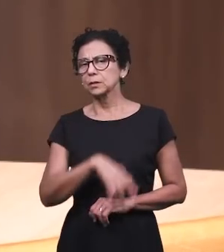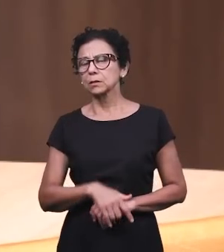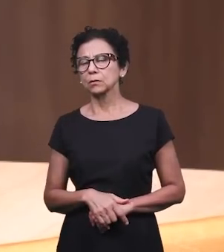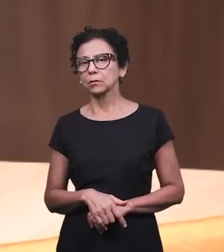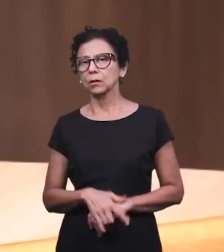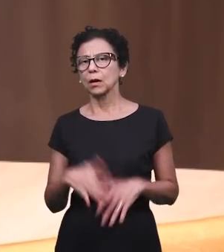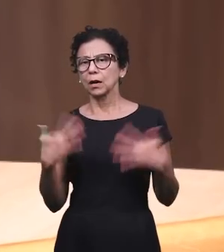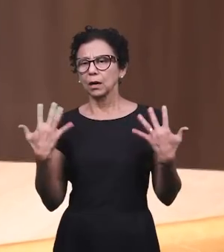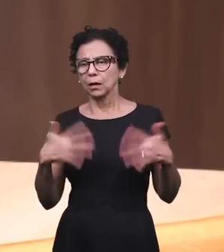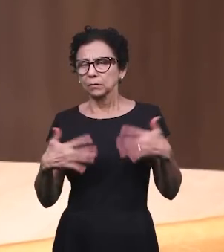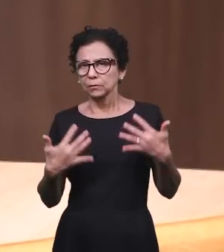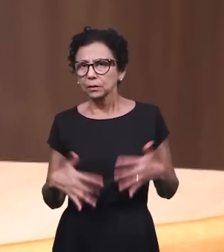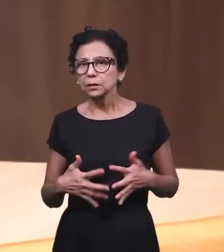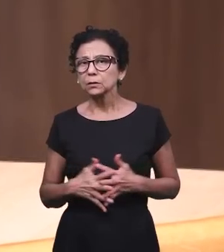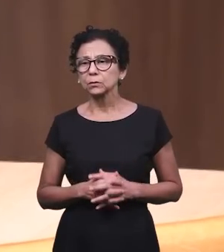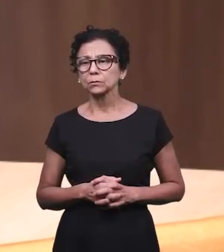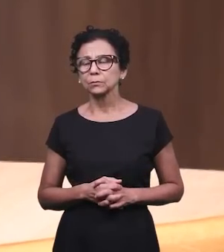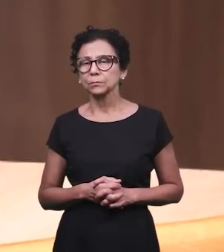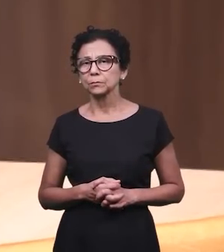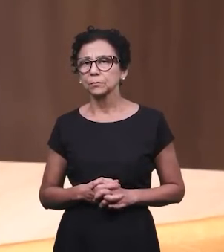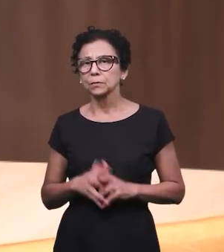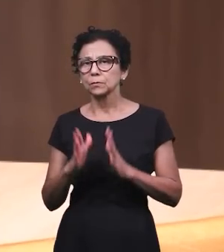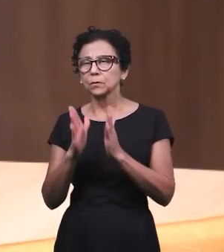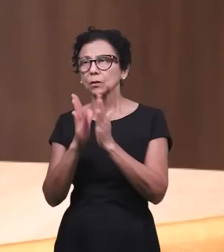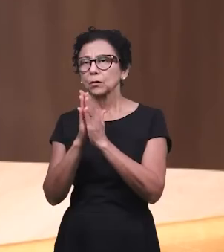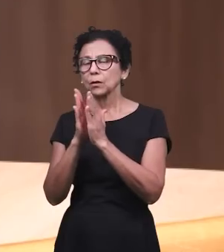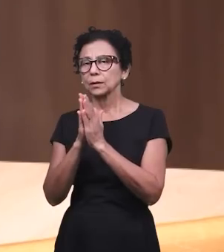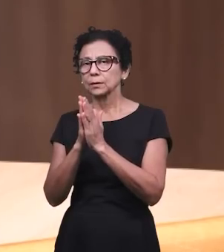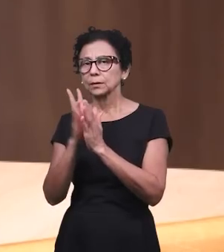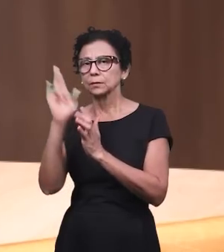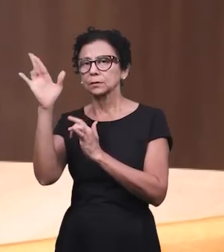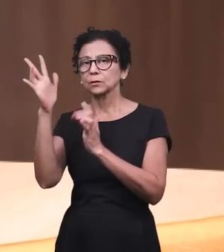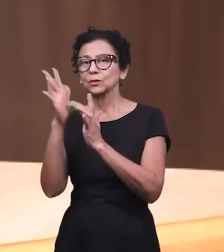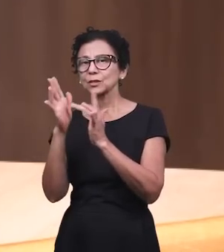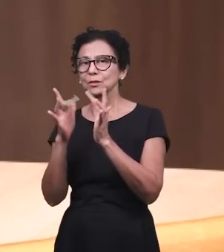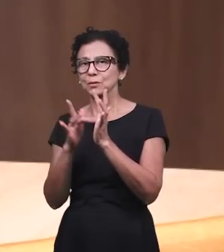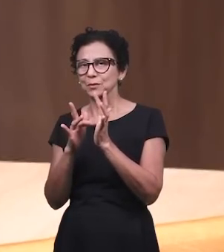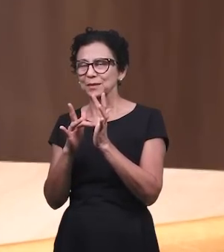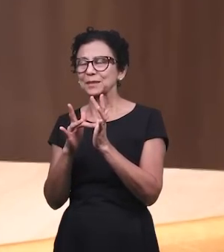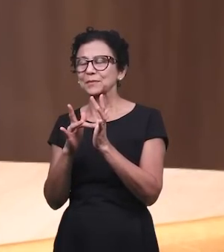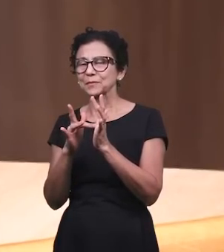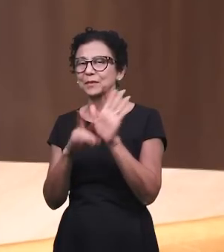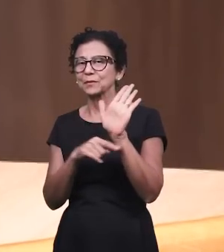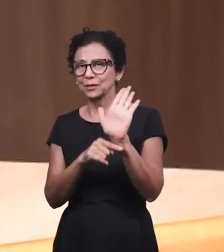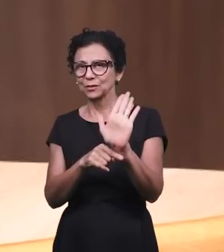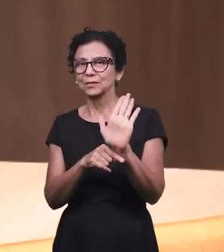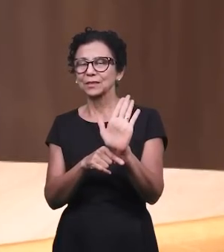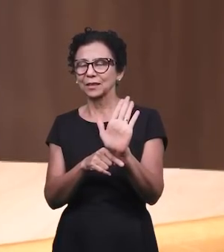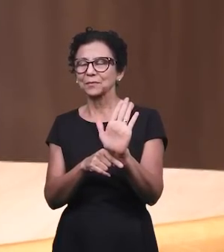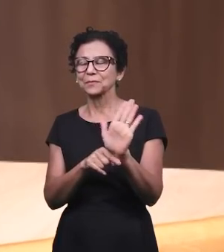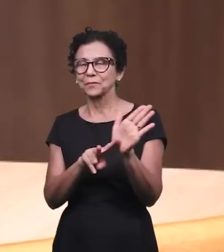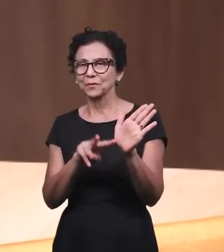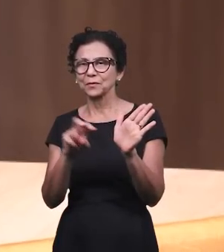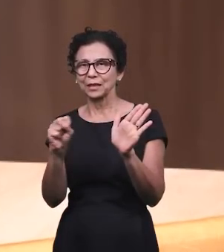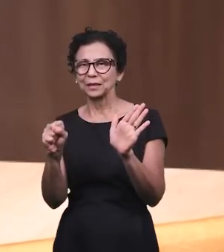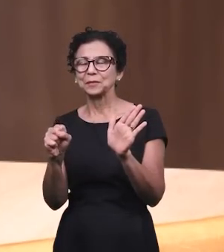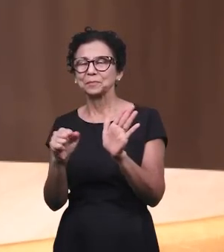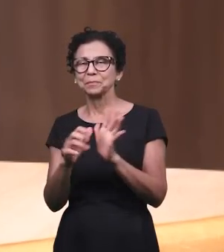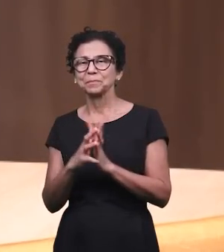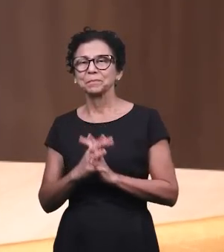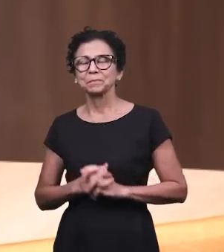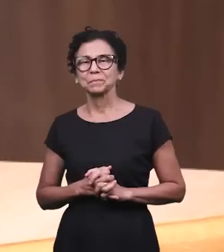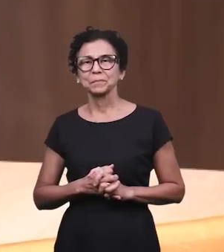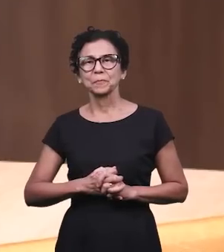Jesus para ir na sua casa e tenha certeza de que a resposta dele vai ser esta: eu irei.